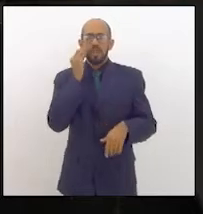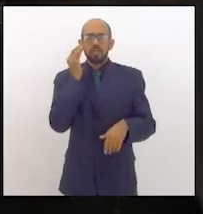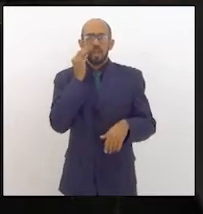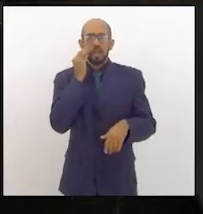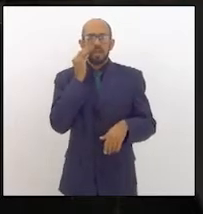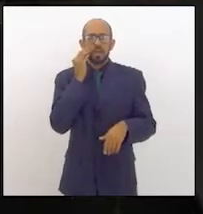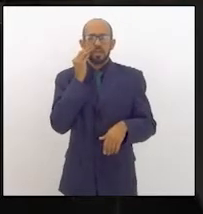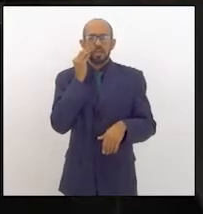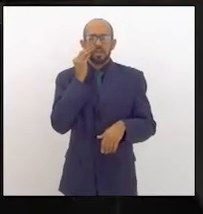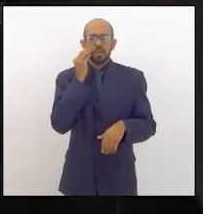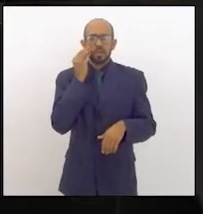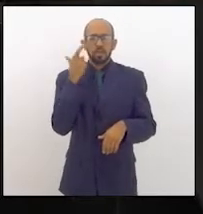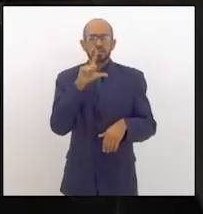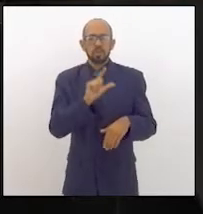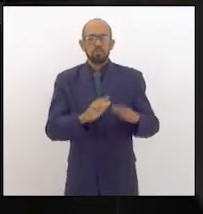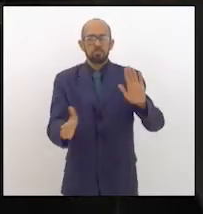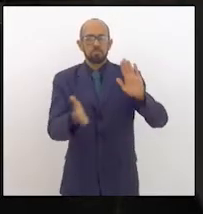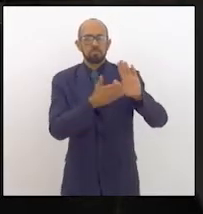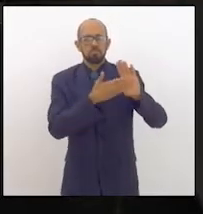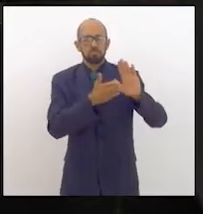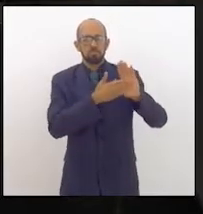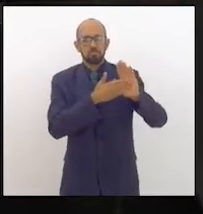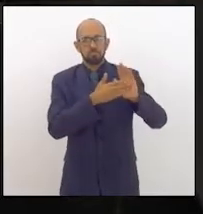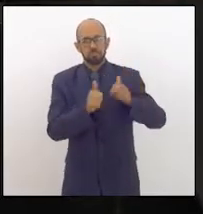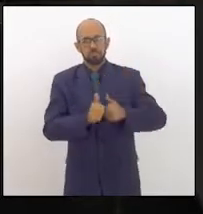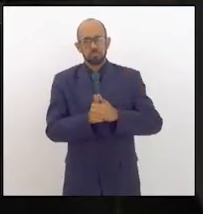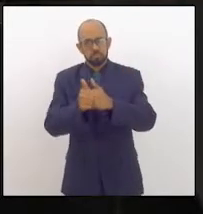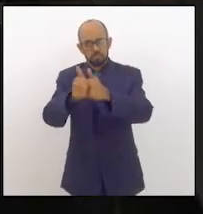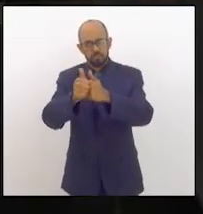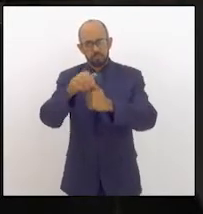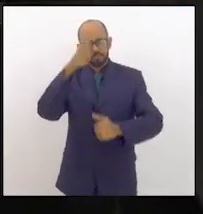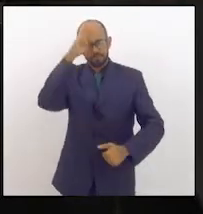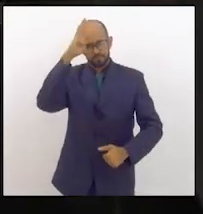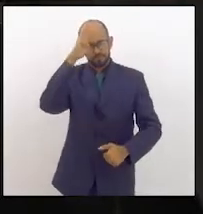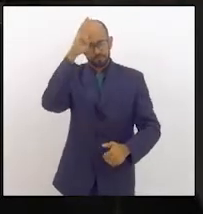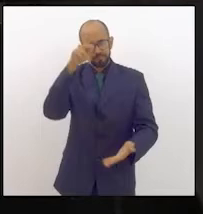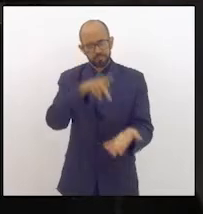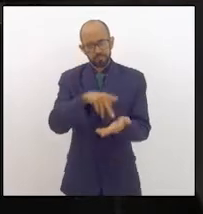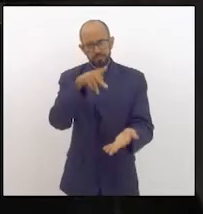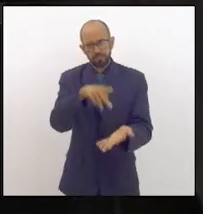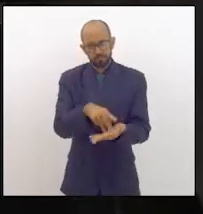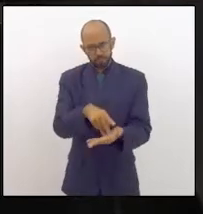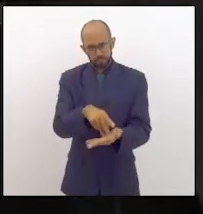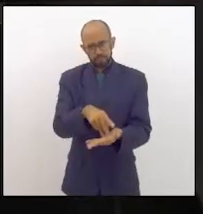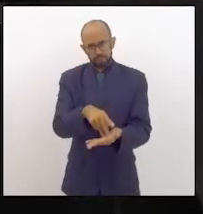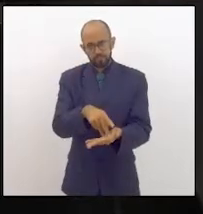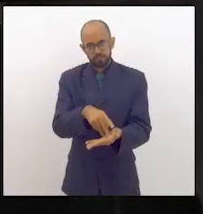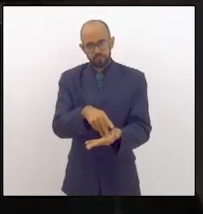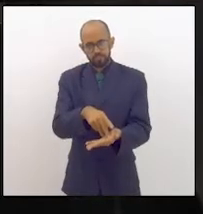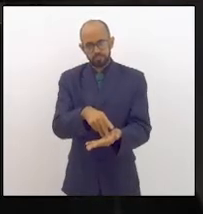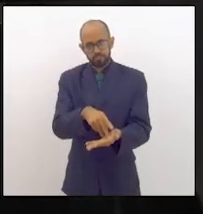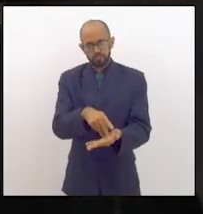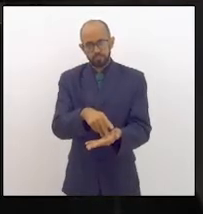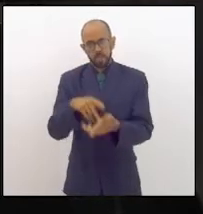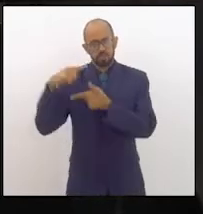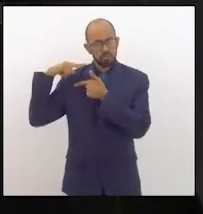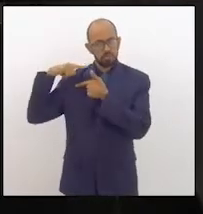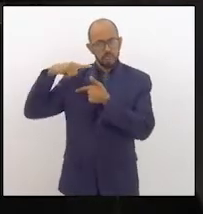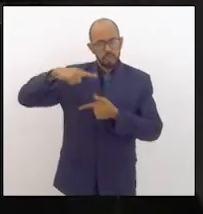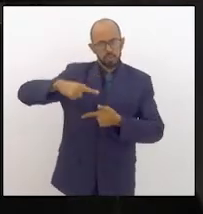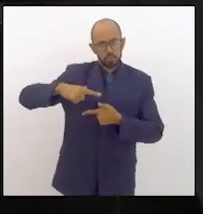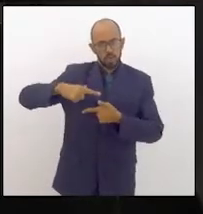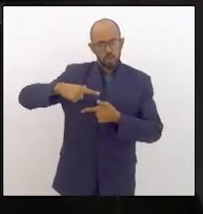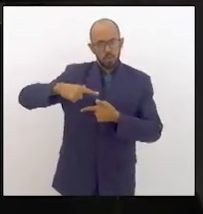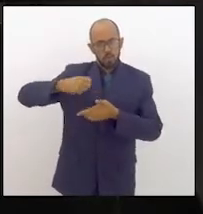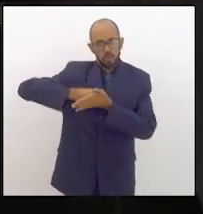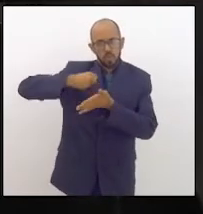tem um candidato bolsonaro lista verdadeiro raiz como eu